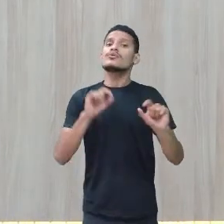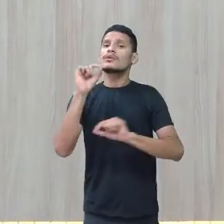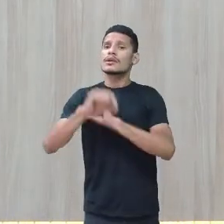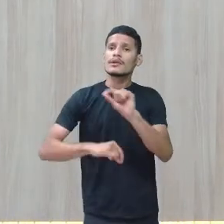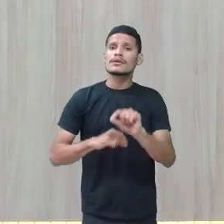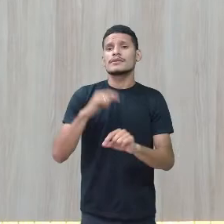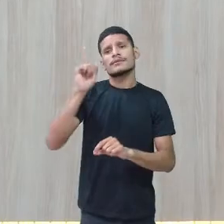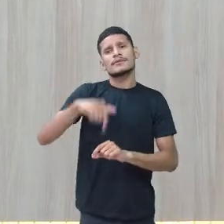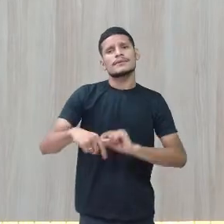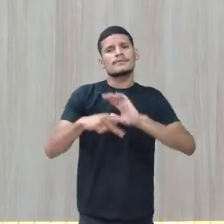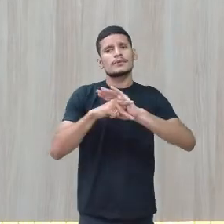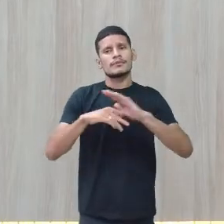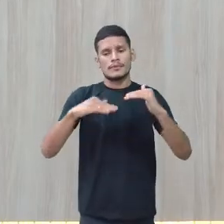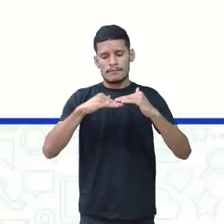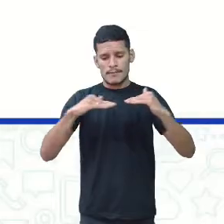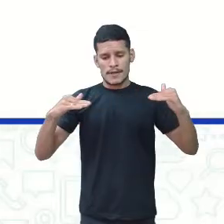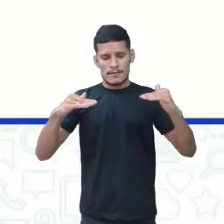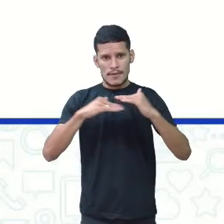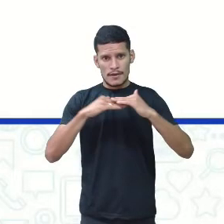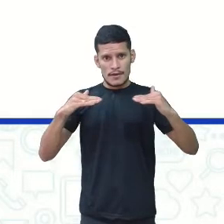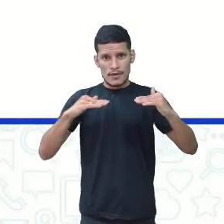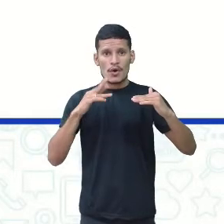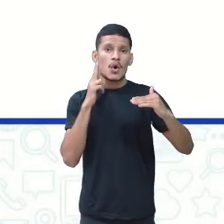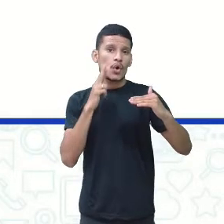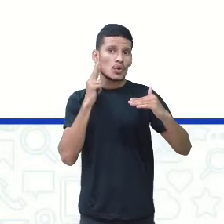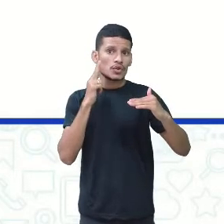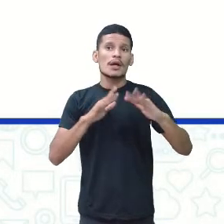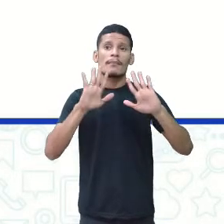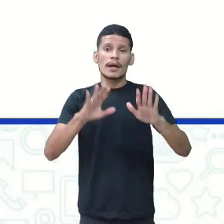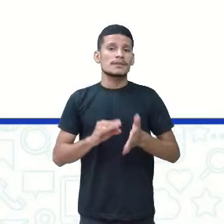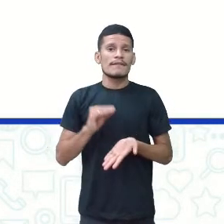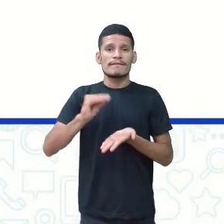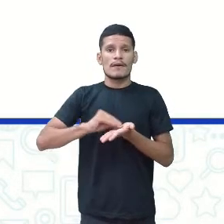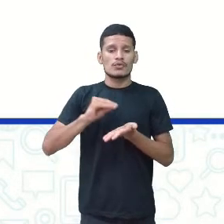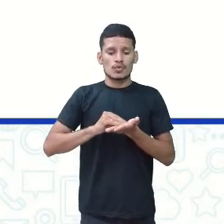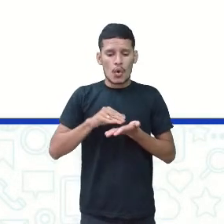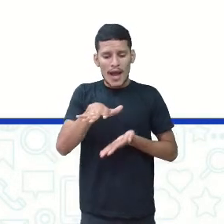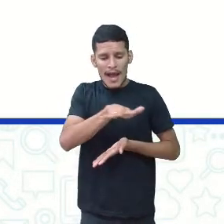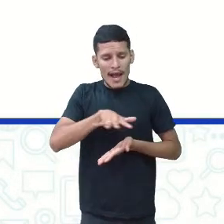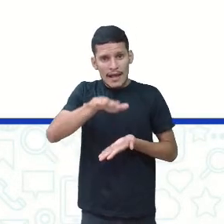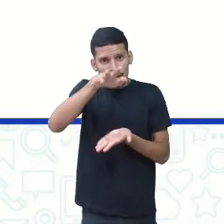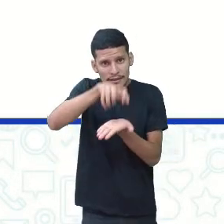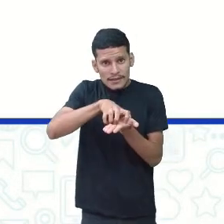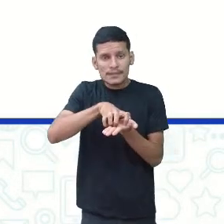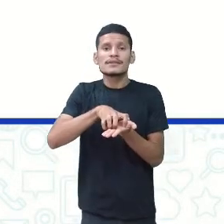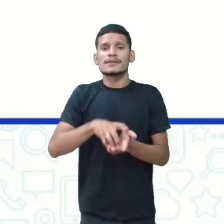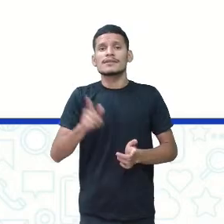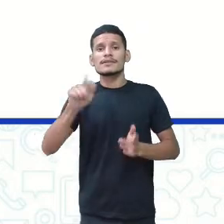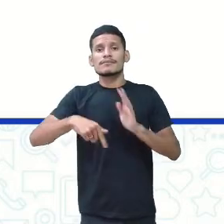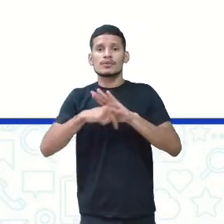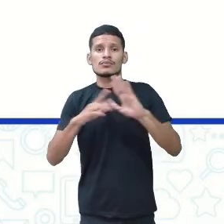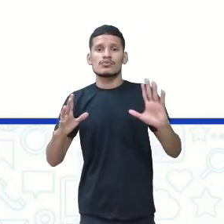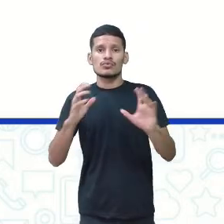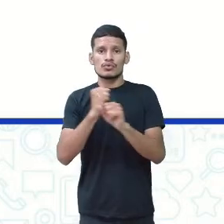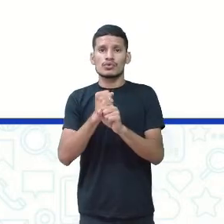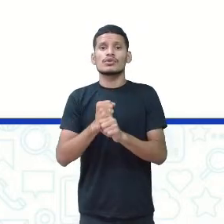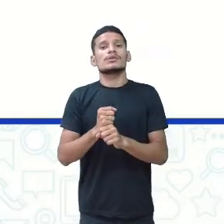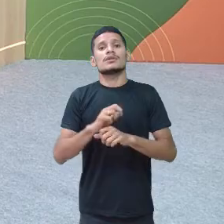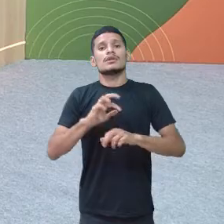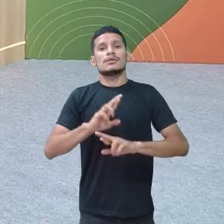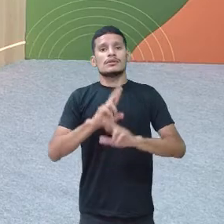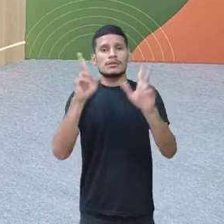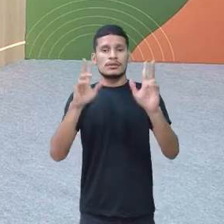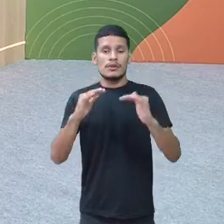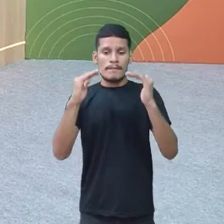ele ficou na mesma linha do rosa e ainda sobrou um espaço no meio, né? Porque aí a soma vai ser igual, perdão, a soma vai